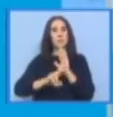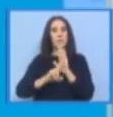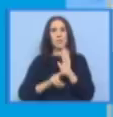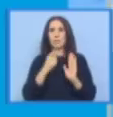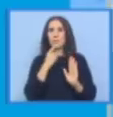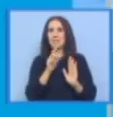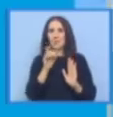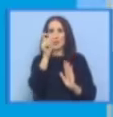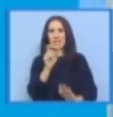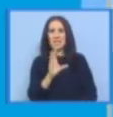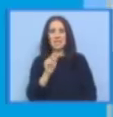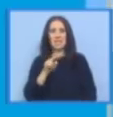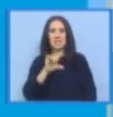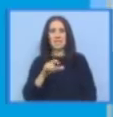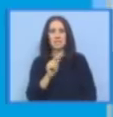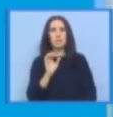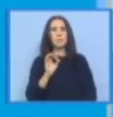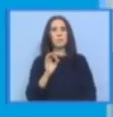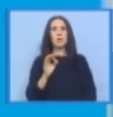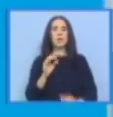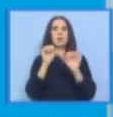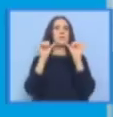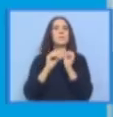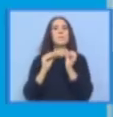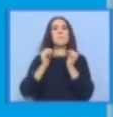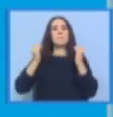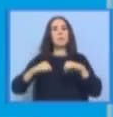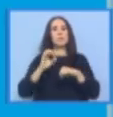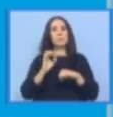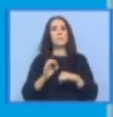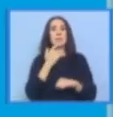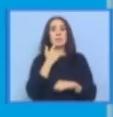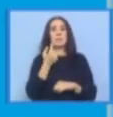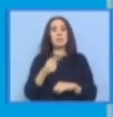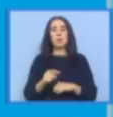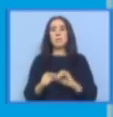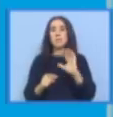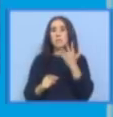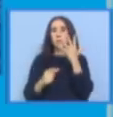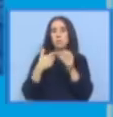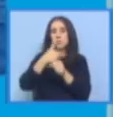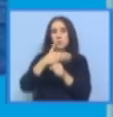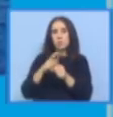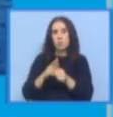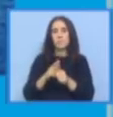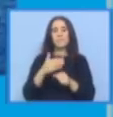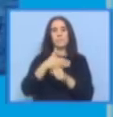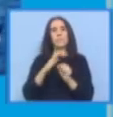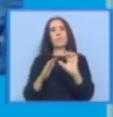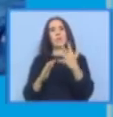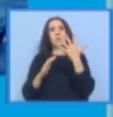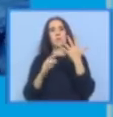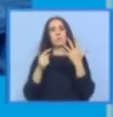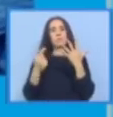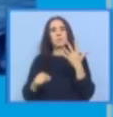deixa-me só dizer, Henrique, é que é um verdadeiro pacto de regime. Ou seja, tem 5 setores. Nos 5 setores